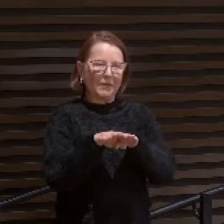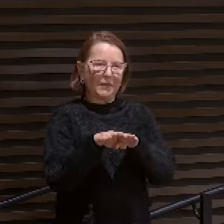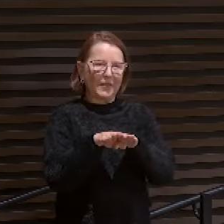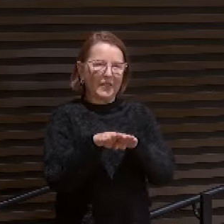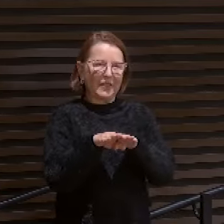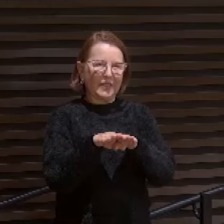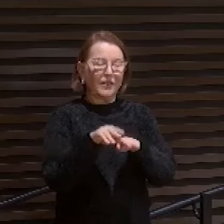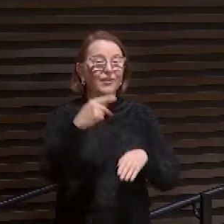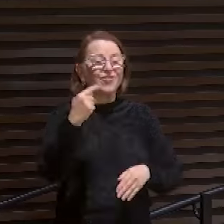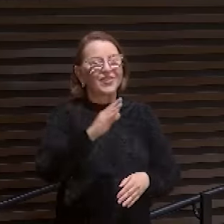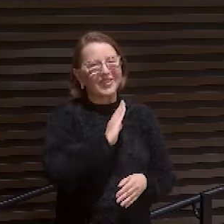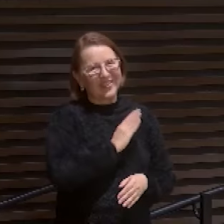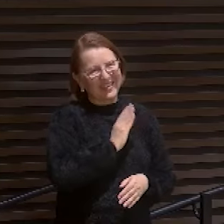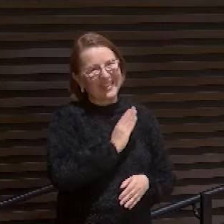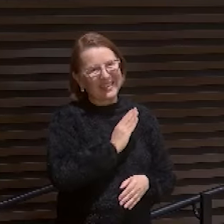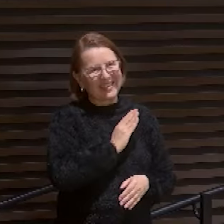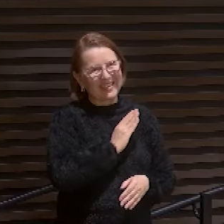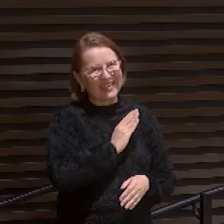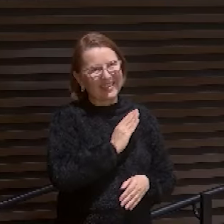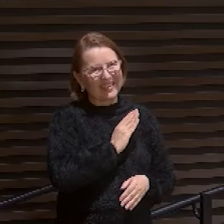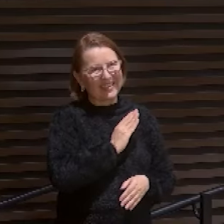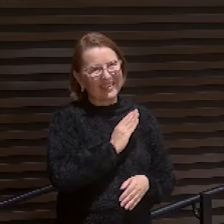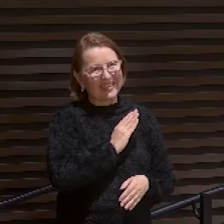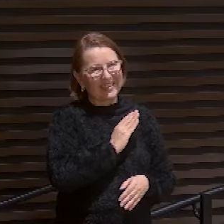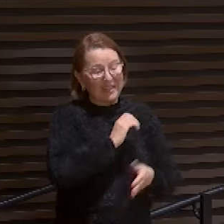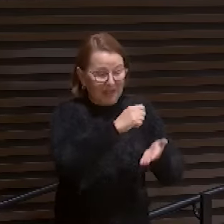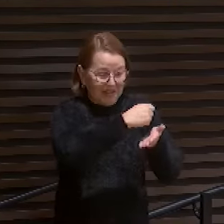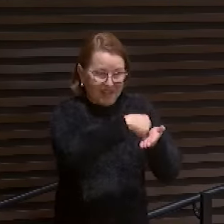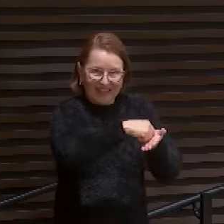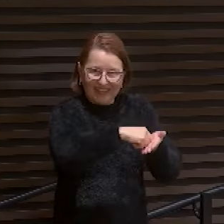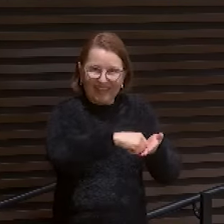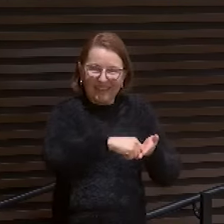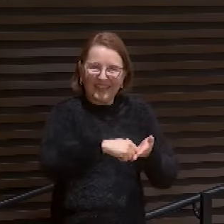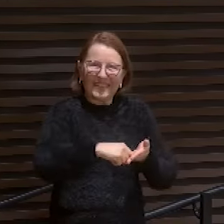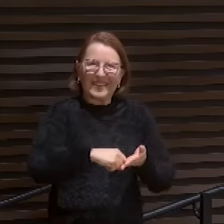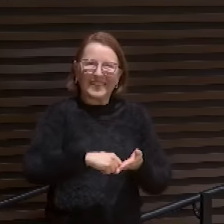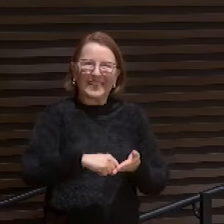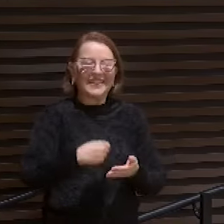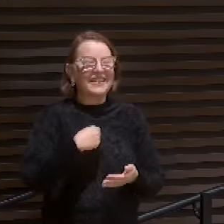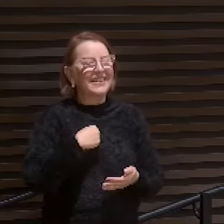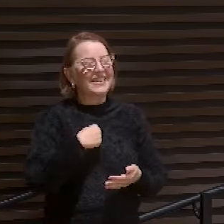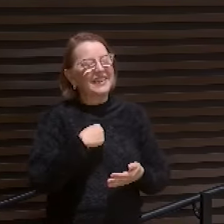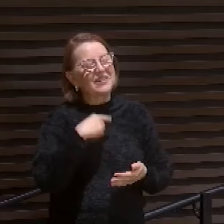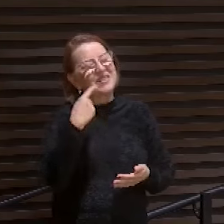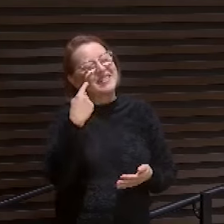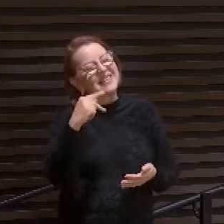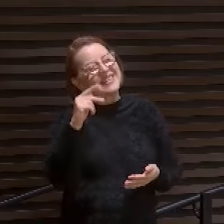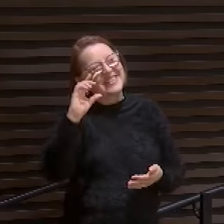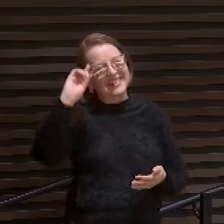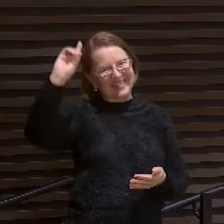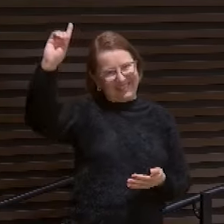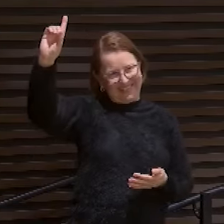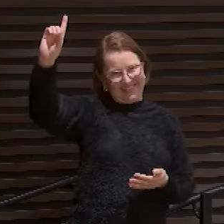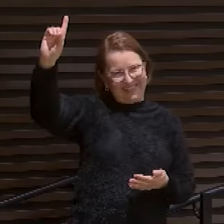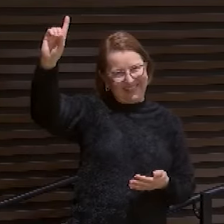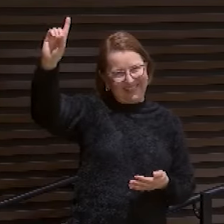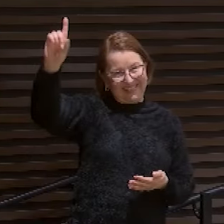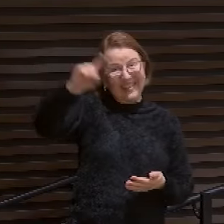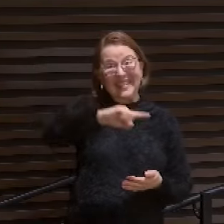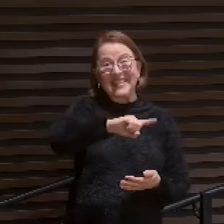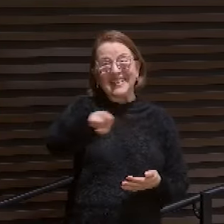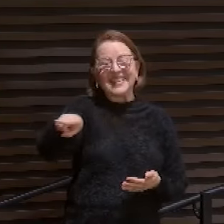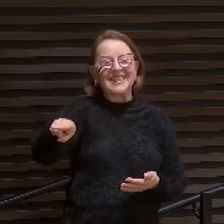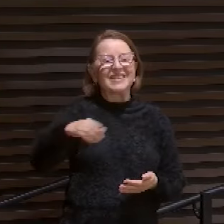seus corações as inscreverei, e eu serei o seu Deus, e